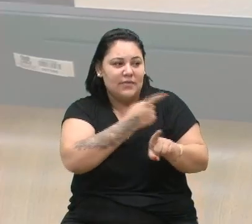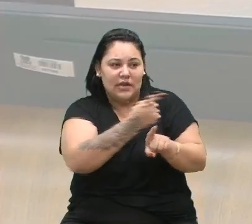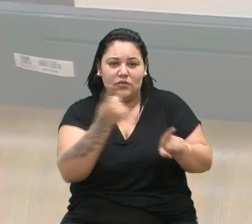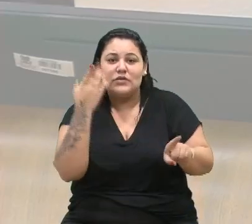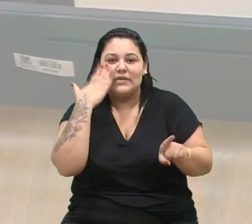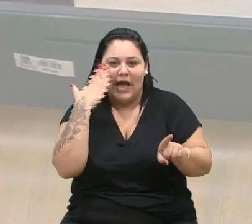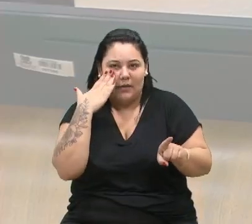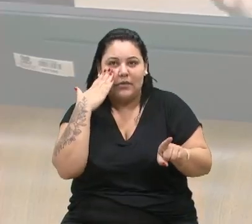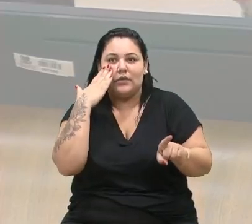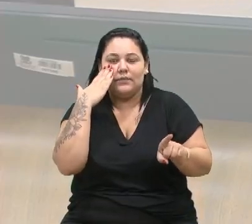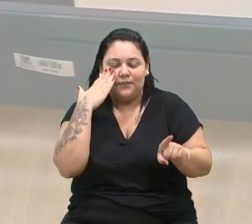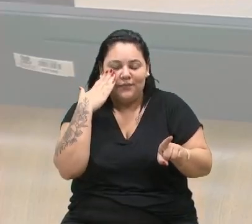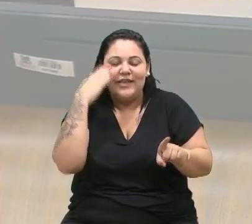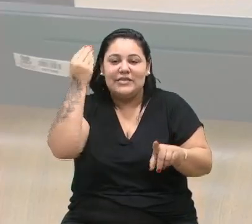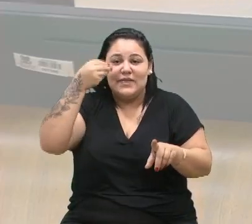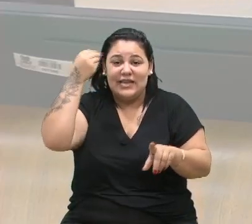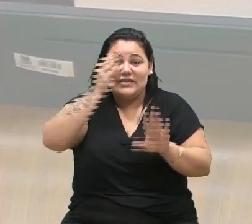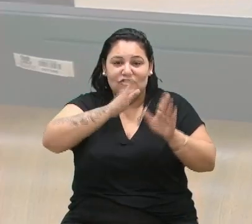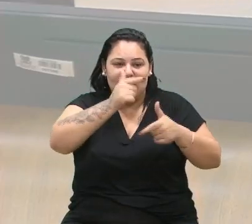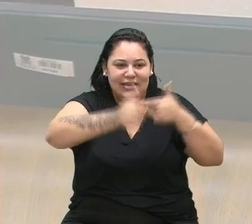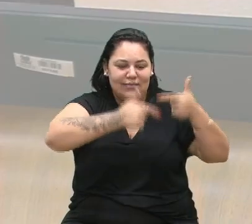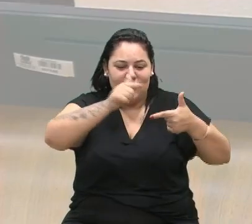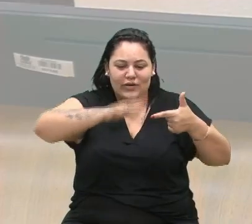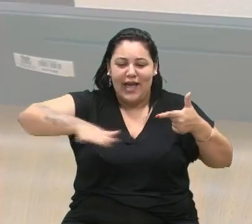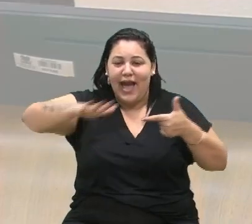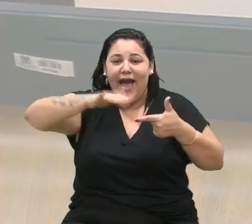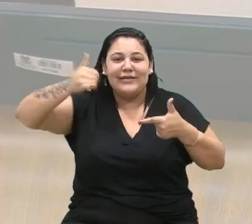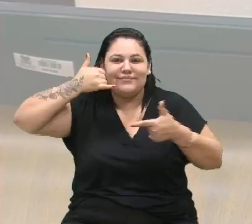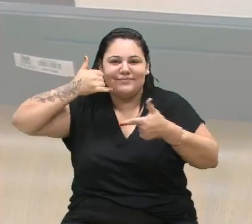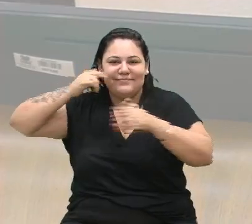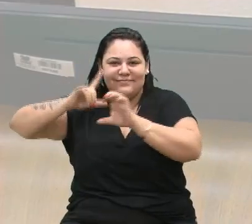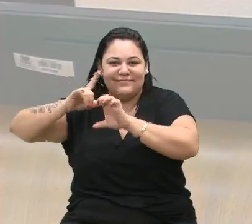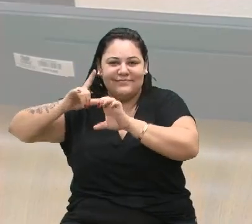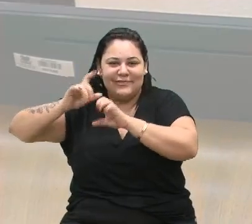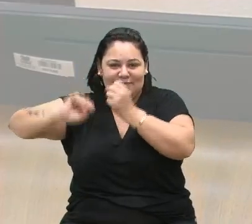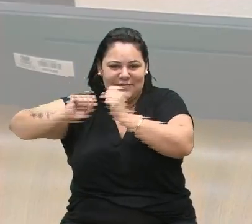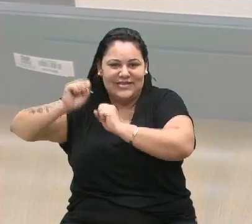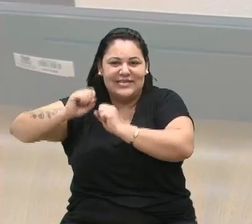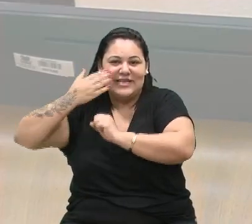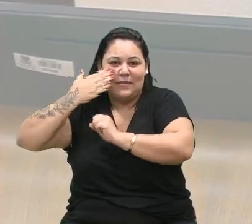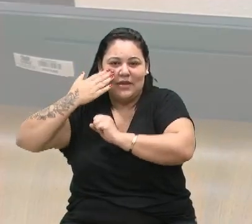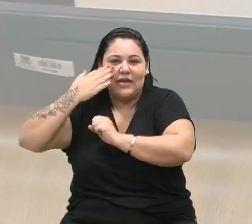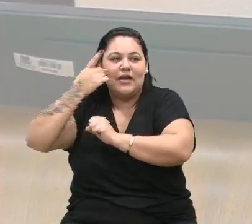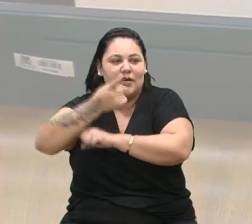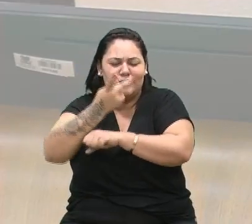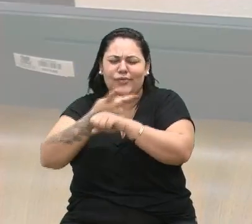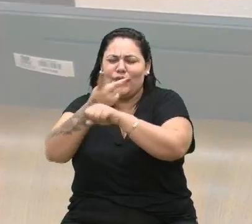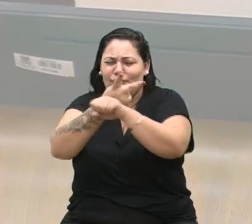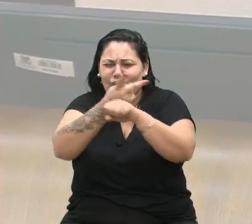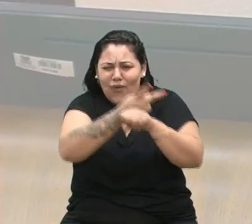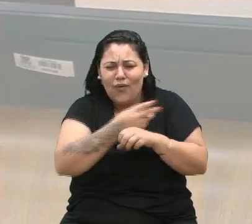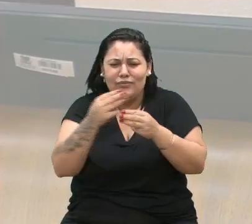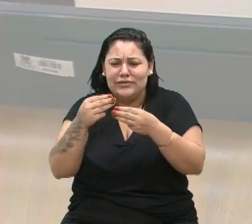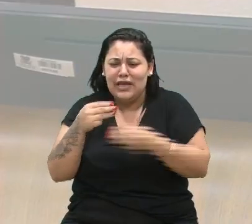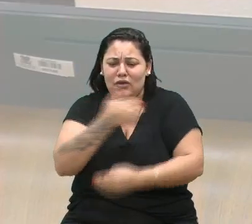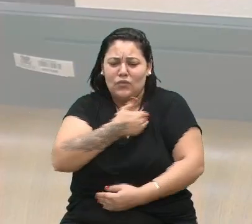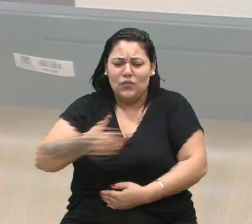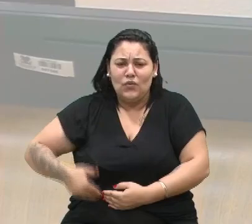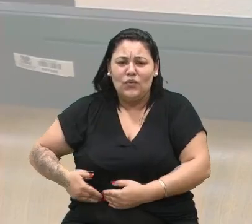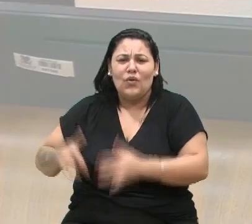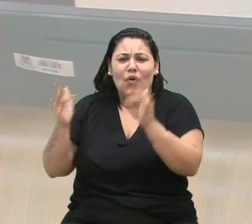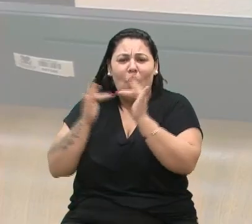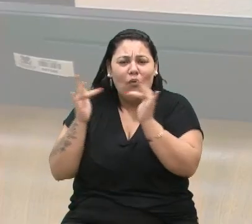nisso, né? Por também ter trabalhado nessa área. O quanto a gente se envolveu, o quanto a gente foi atrás com o Ministério Público, com empresas de